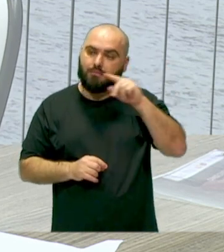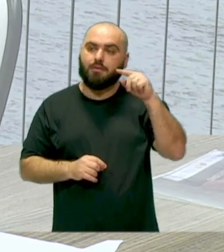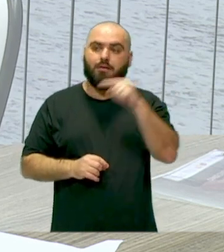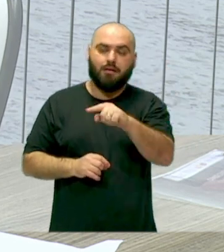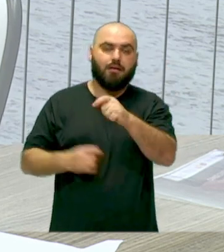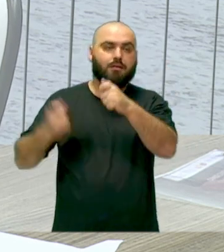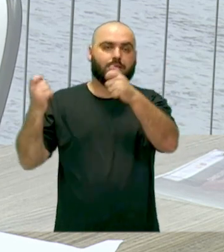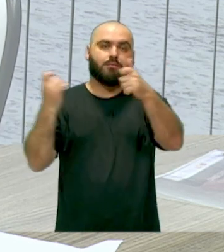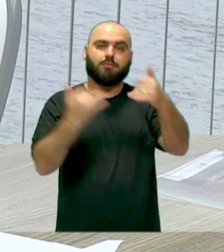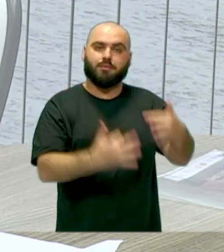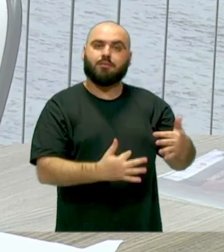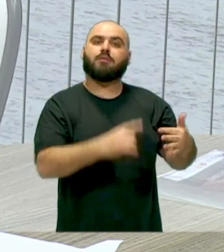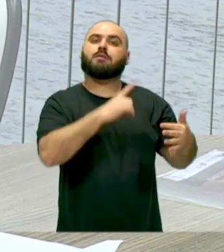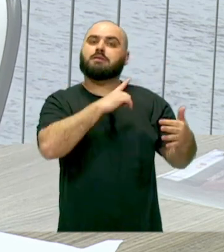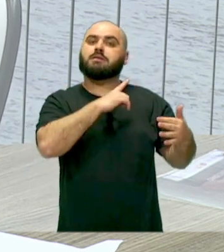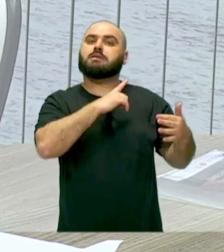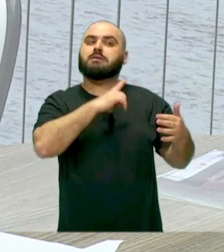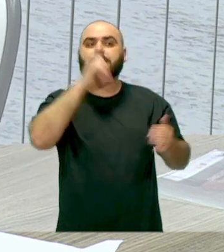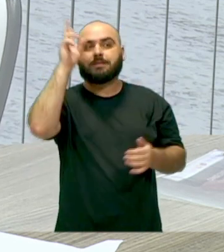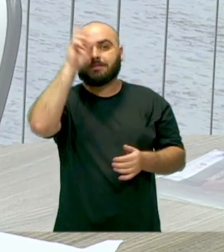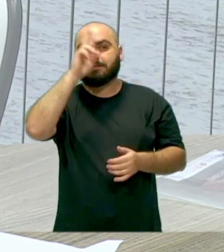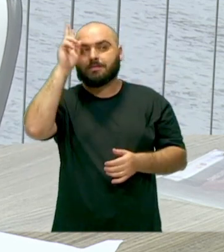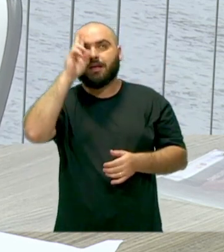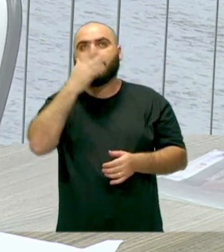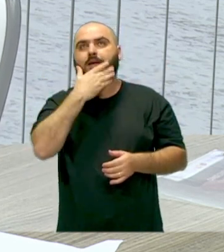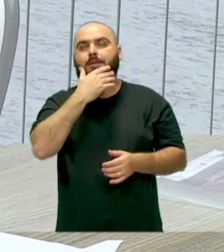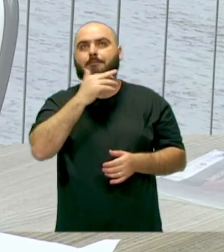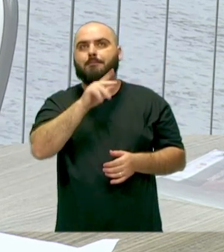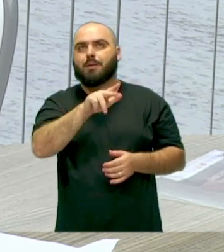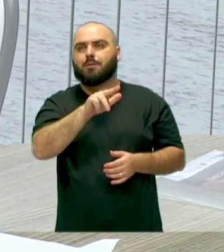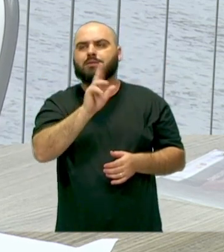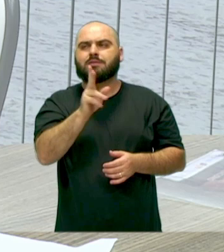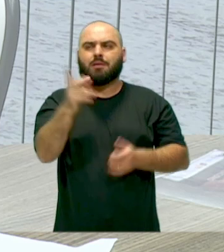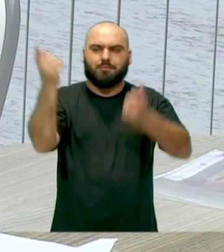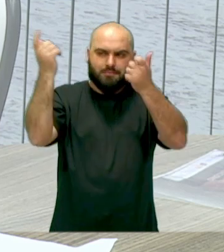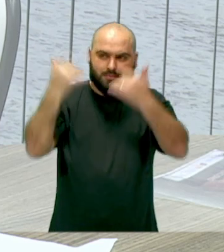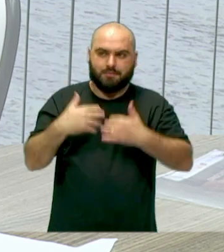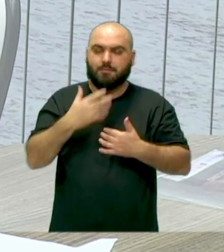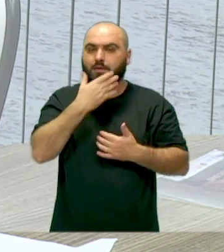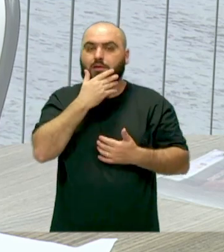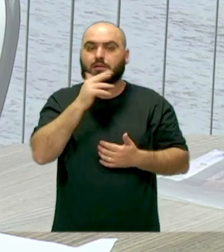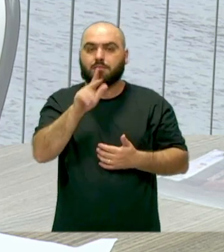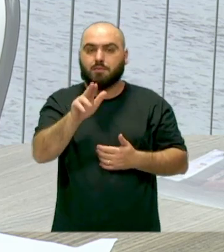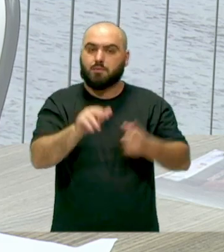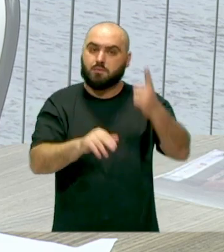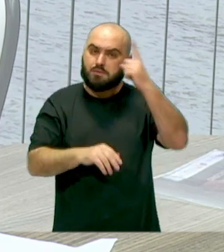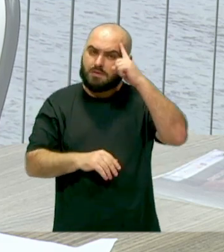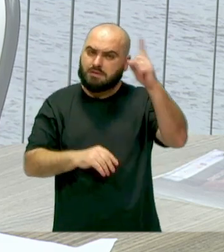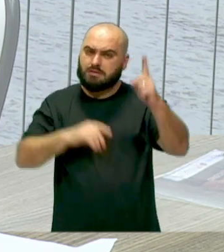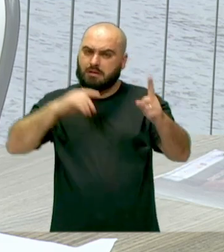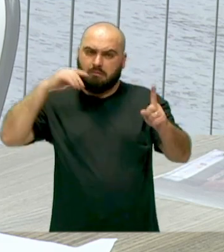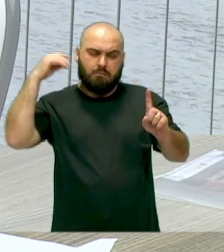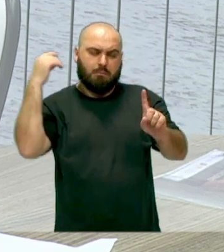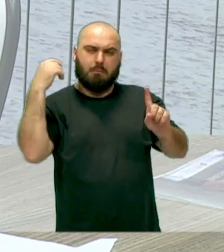contava, ela disse que ela tinha um irmão, ela sempre nos contou, que um dia ele apanhou